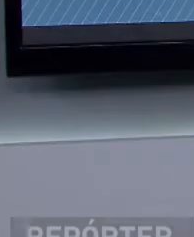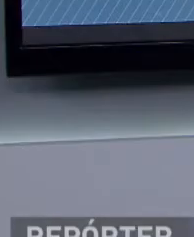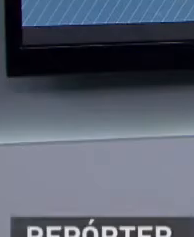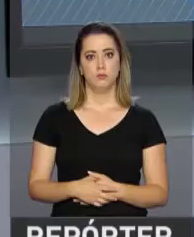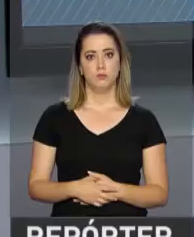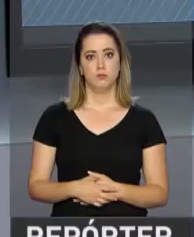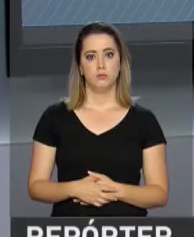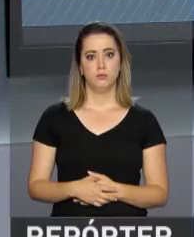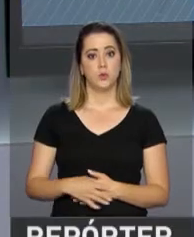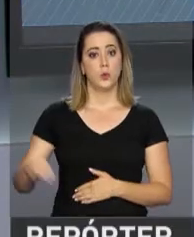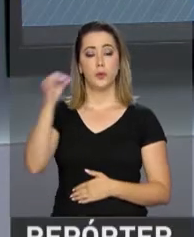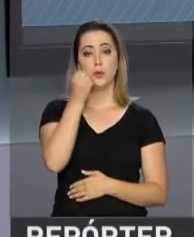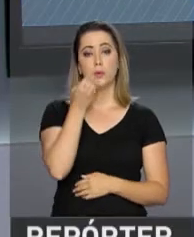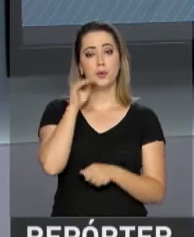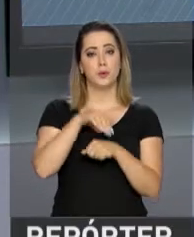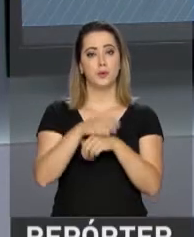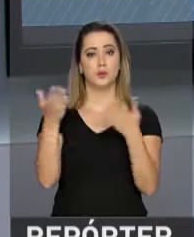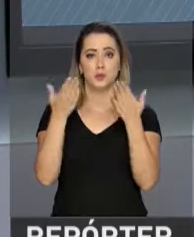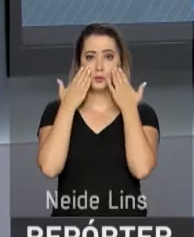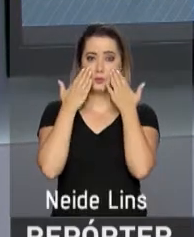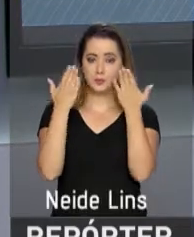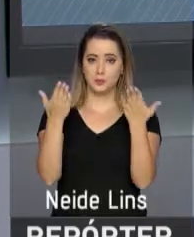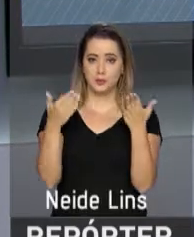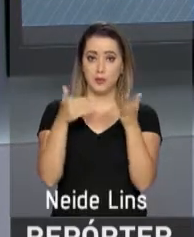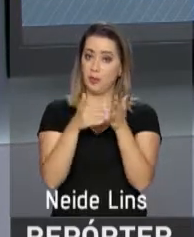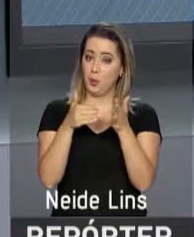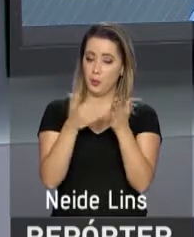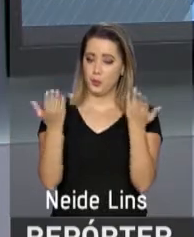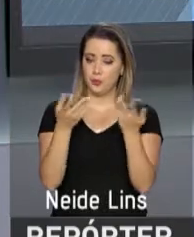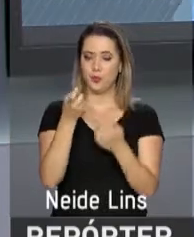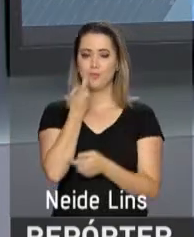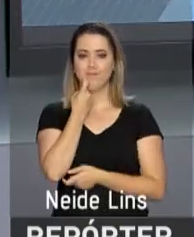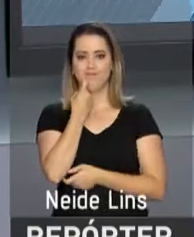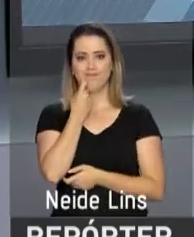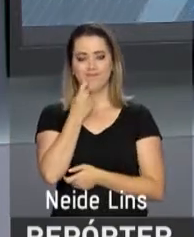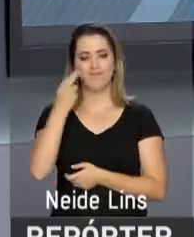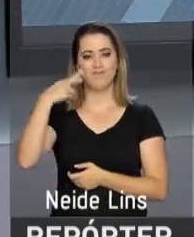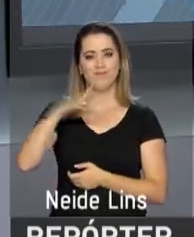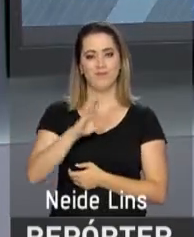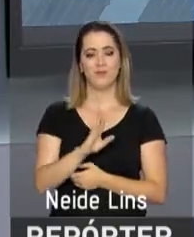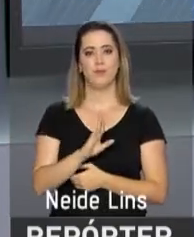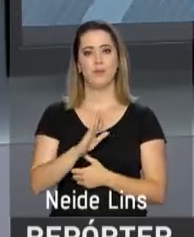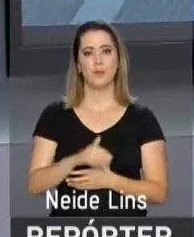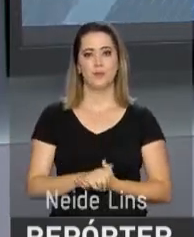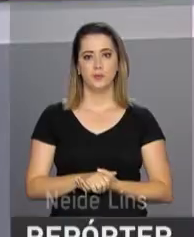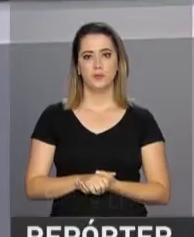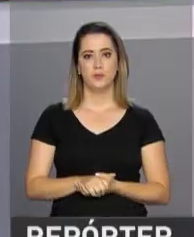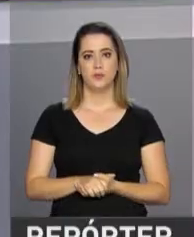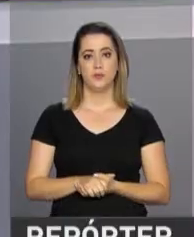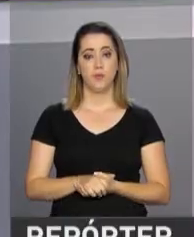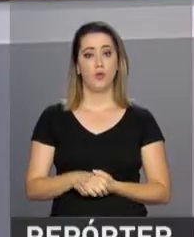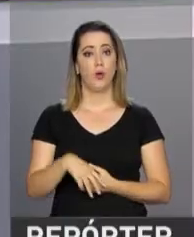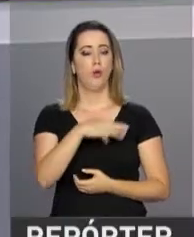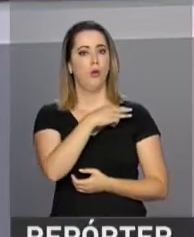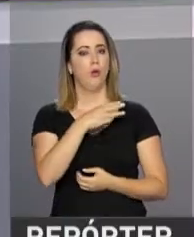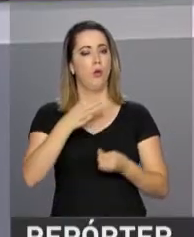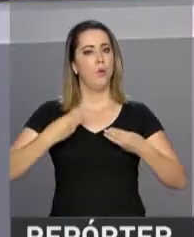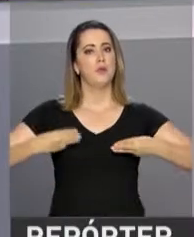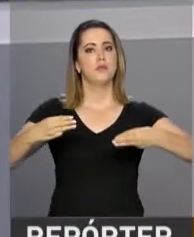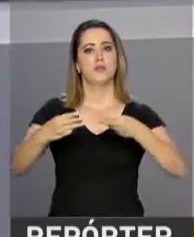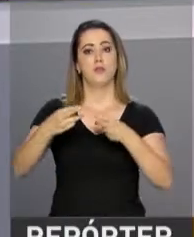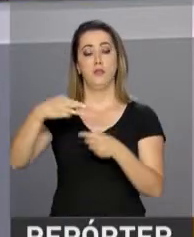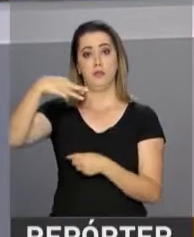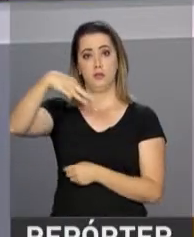olá boa noite começa agora a última edição desta sexta-feira do repórter nbr o ministério das